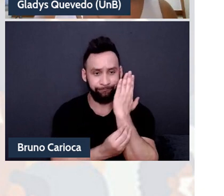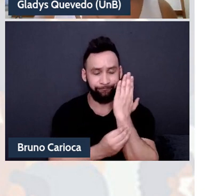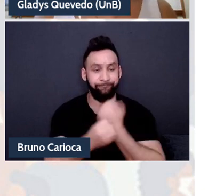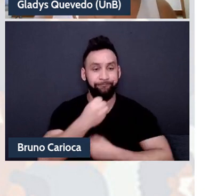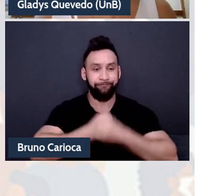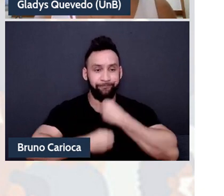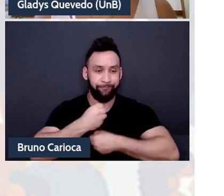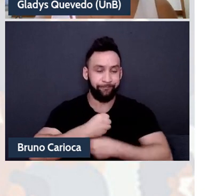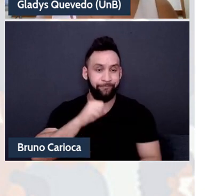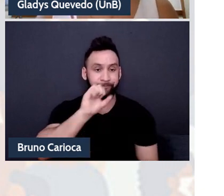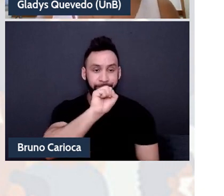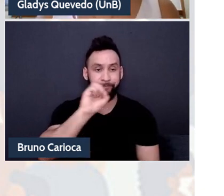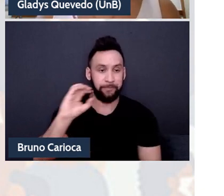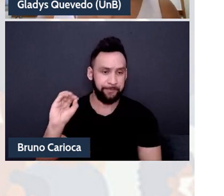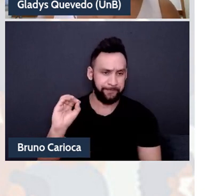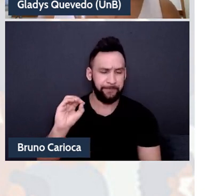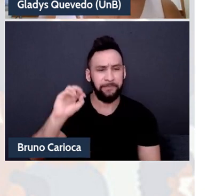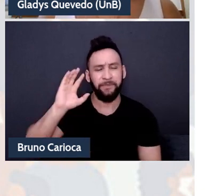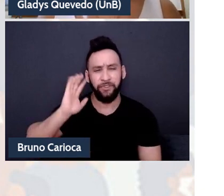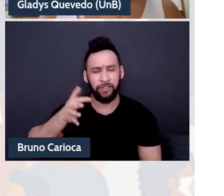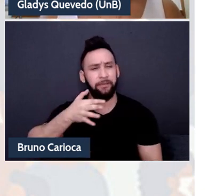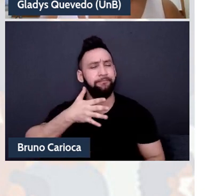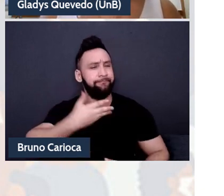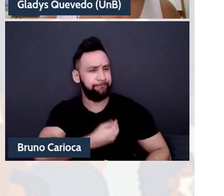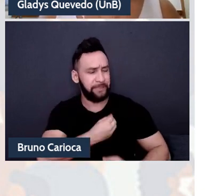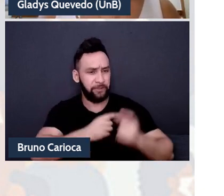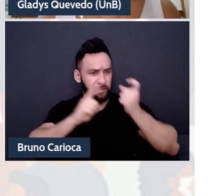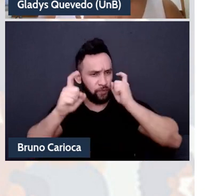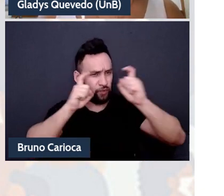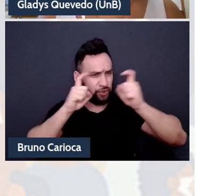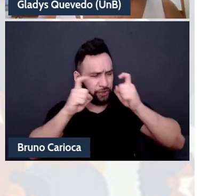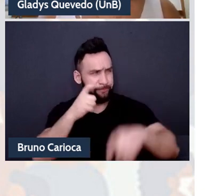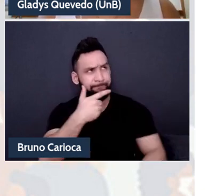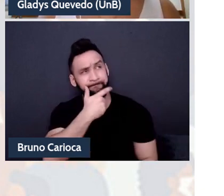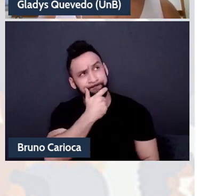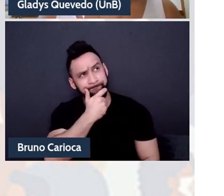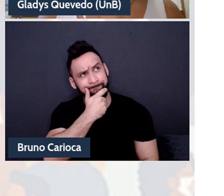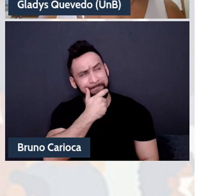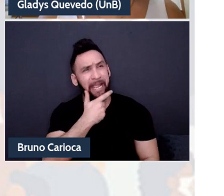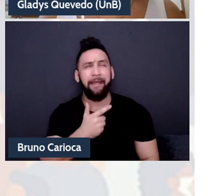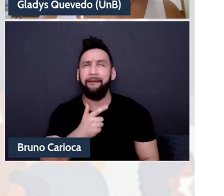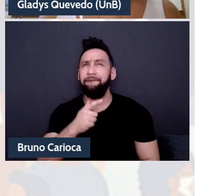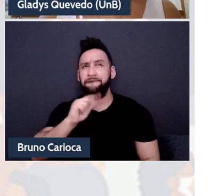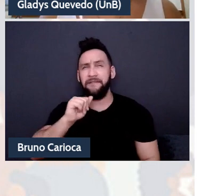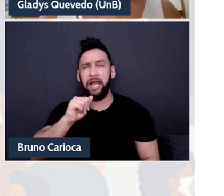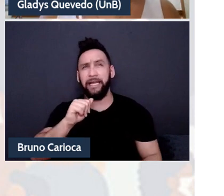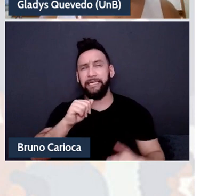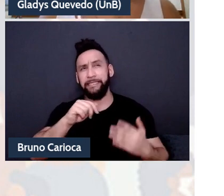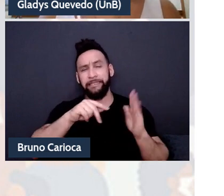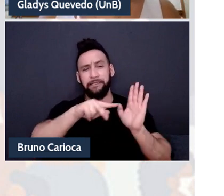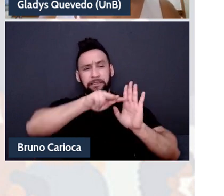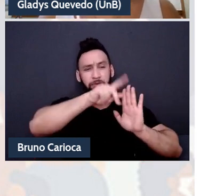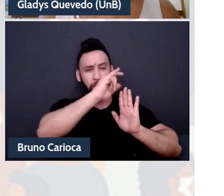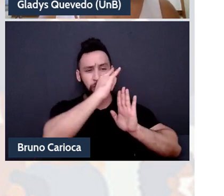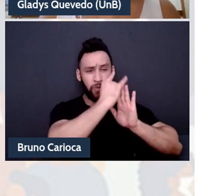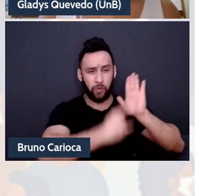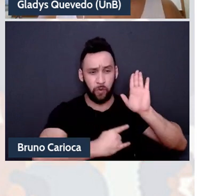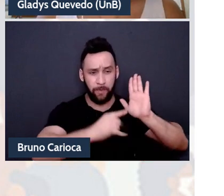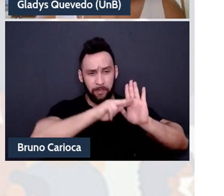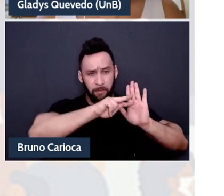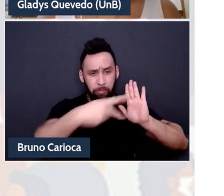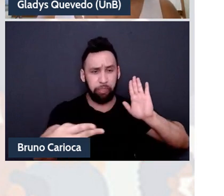falava em consequências não sociais, mas em consequências para determinados agentes no sistema escolar,